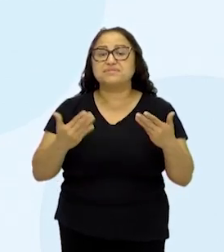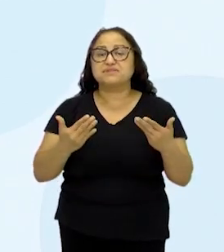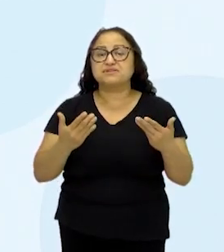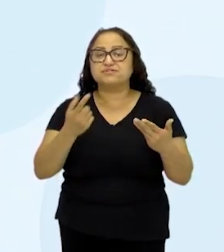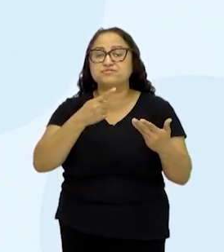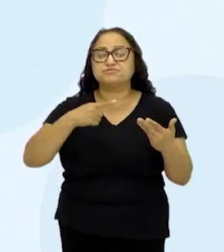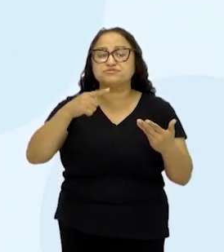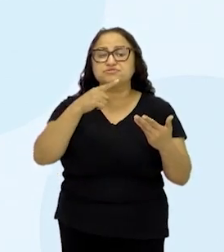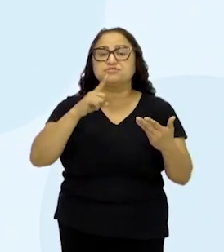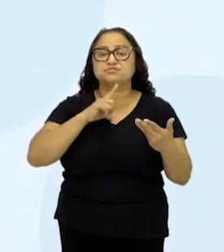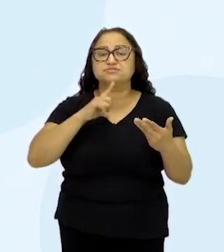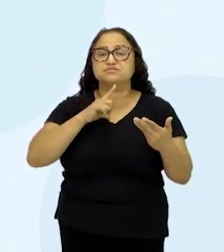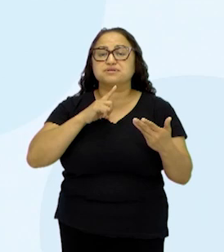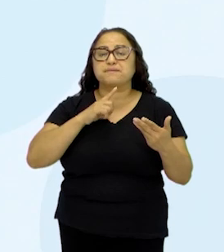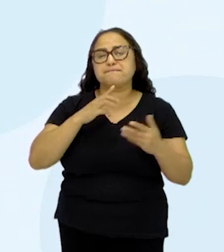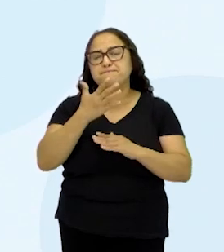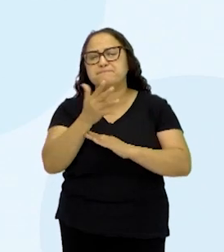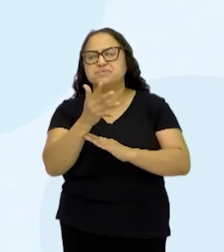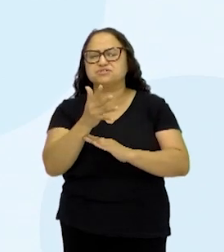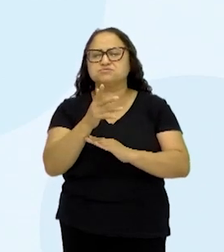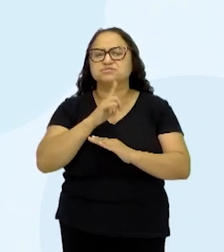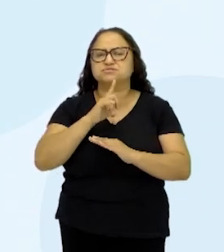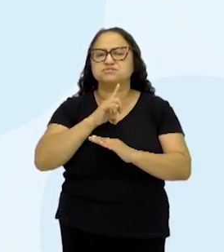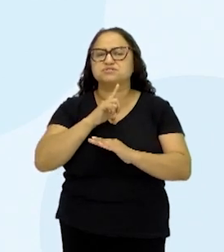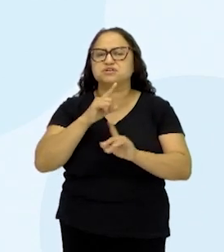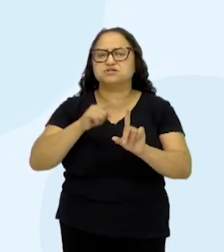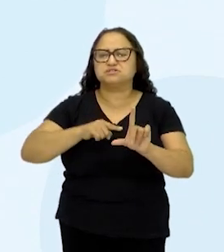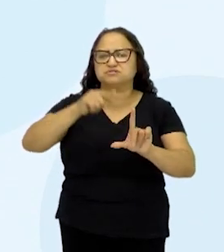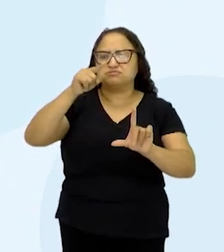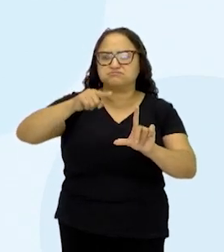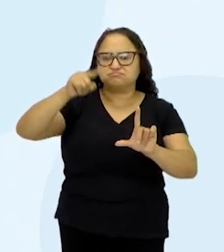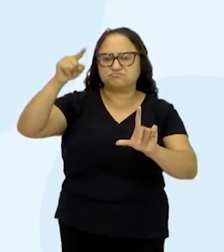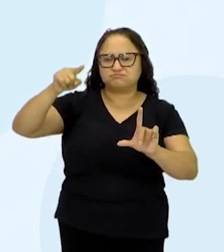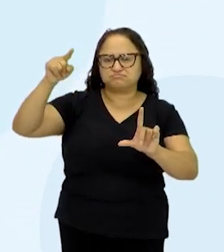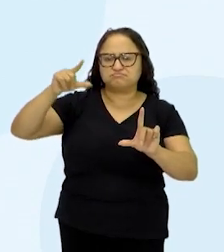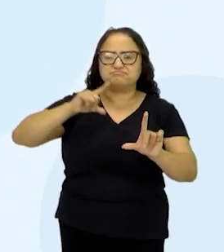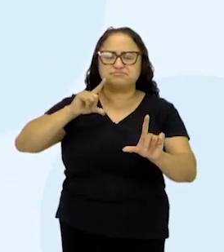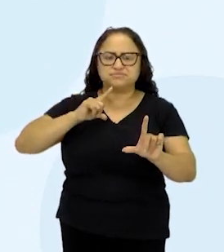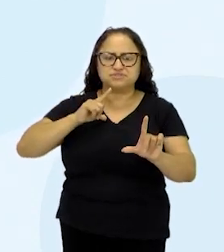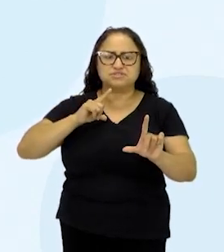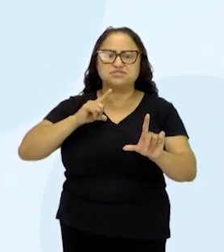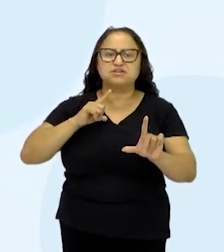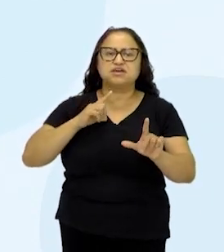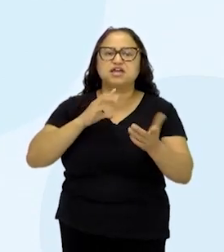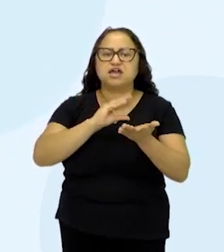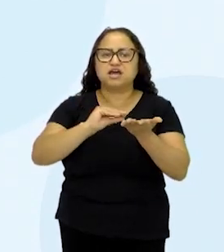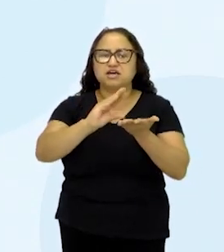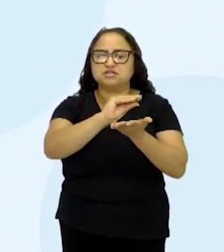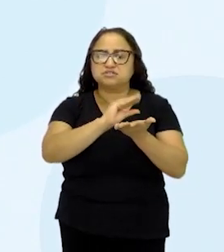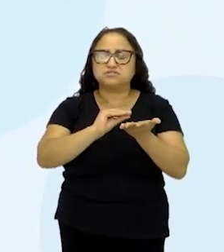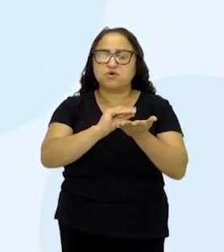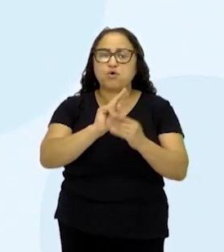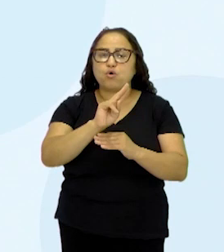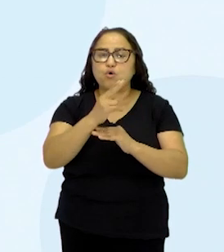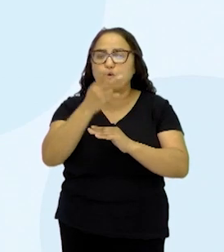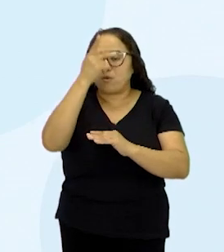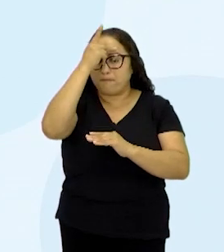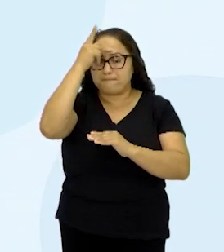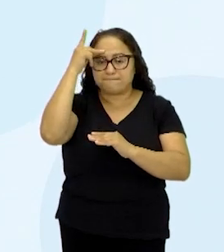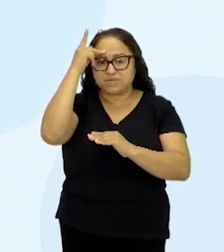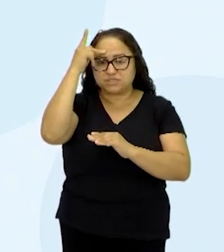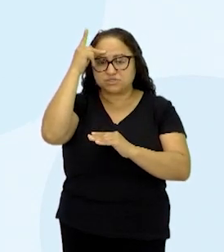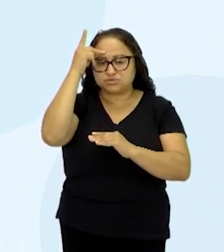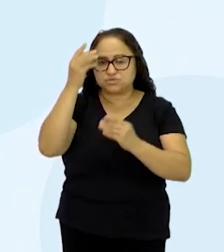nossa mediana. Então, pessoal, nossa mediana, simplesmente a gente tem que colocar todos os dados, ou pessoas, né? A gente vai usar esse exemplo aí